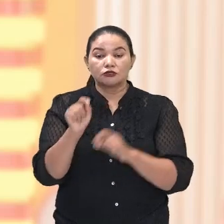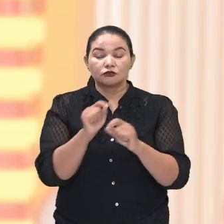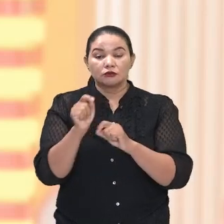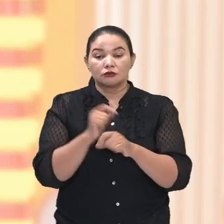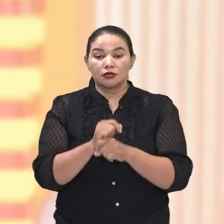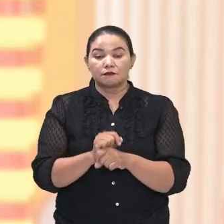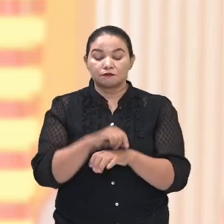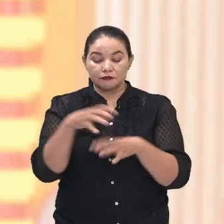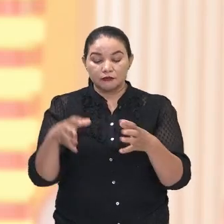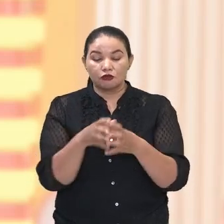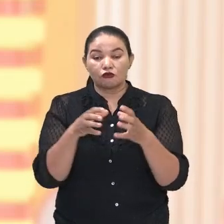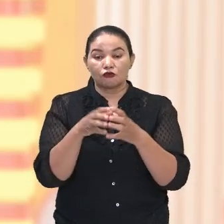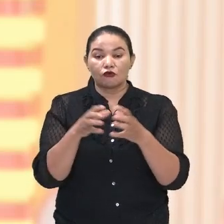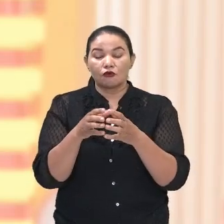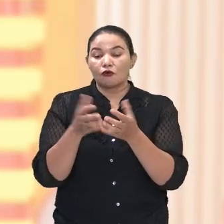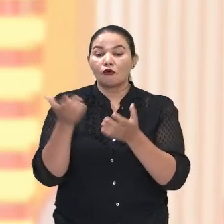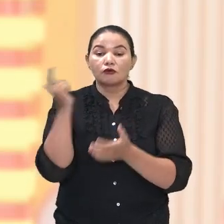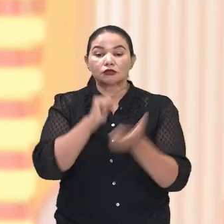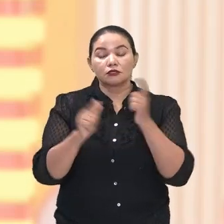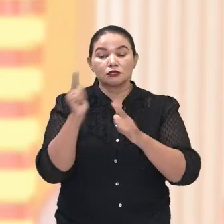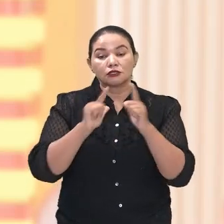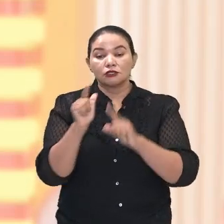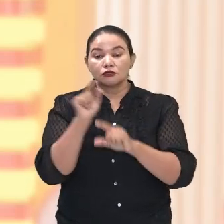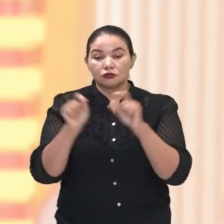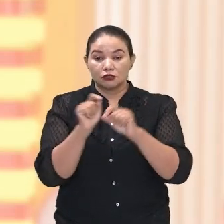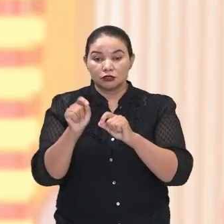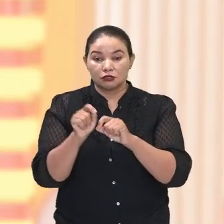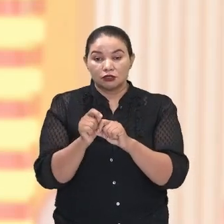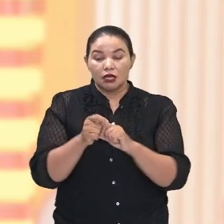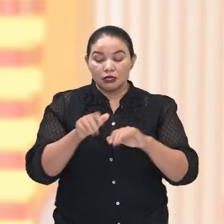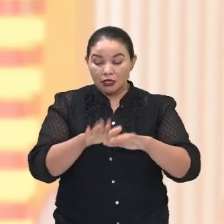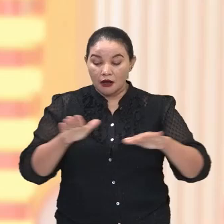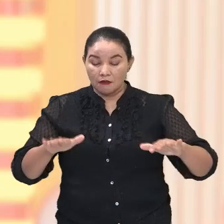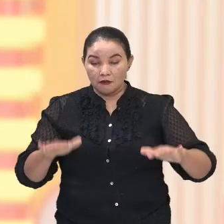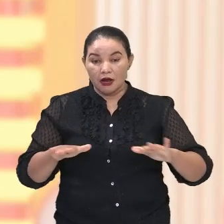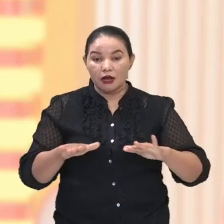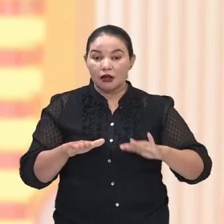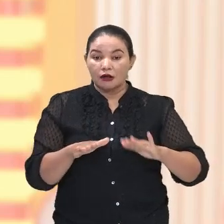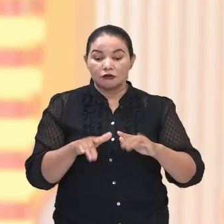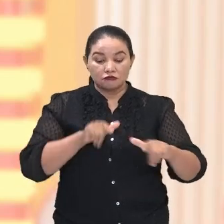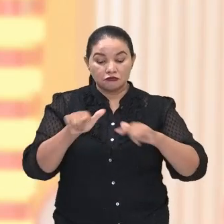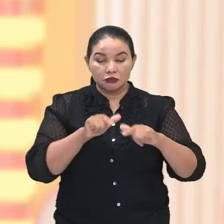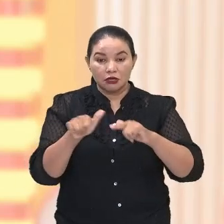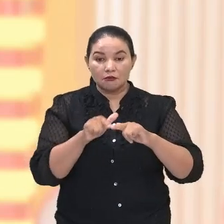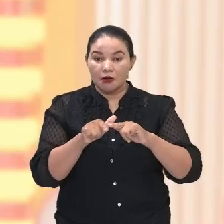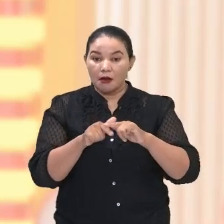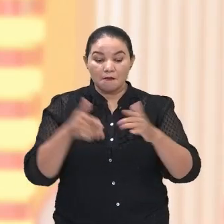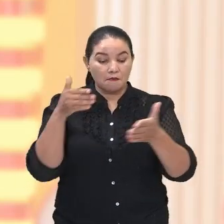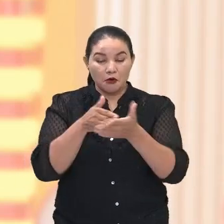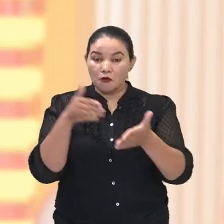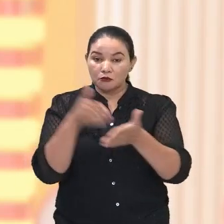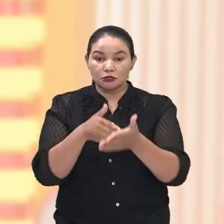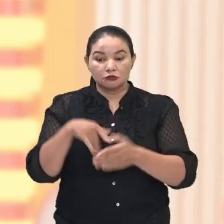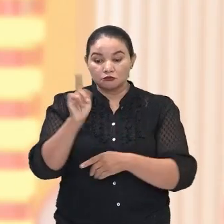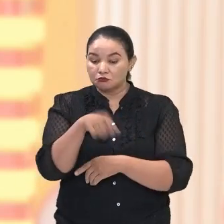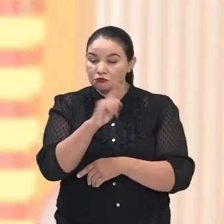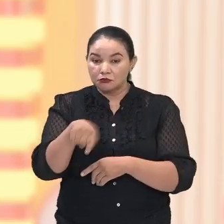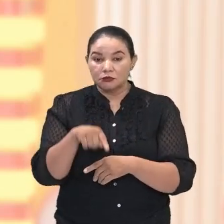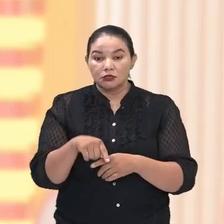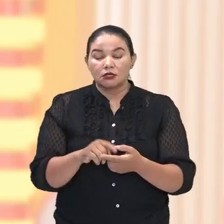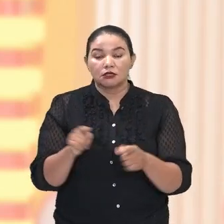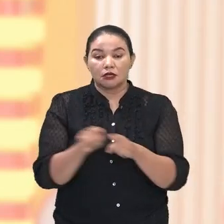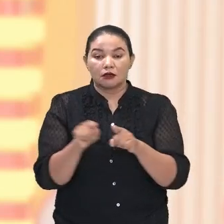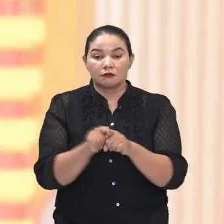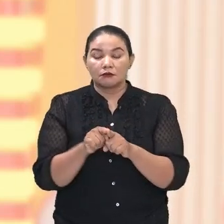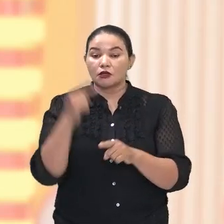mobilizações conseguiram a proibição para o trabalho infantil para menores de 9 anos e limitou a jornada de